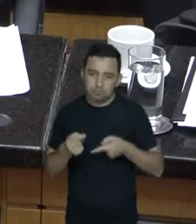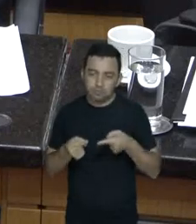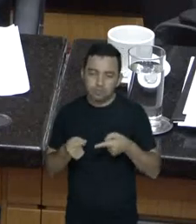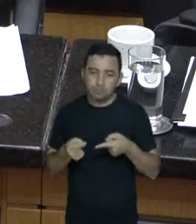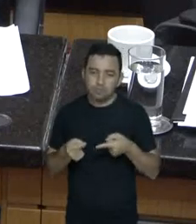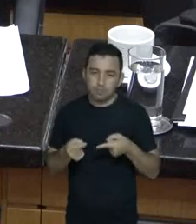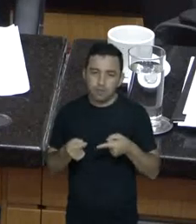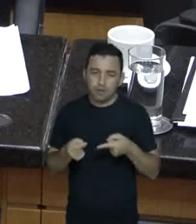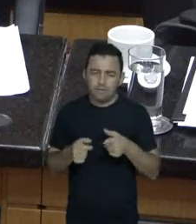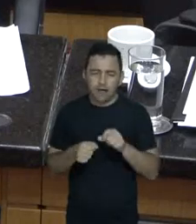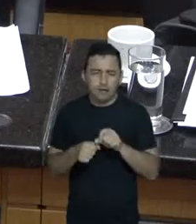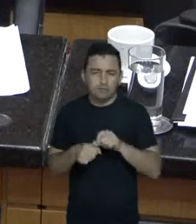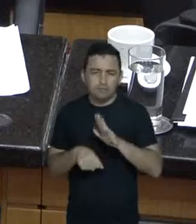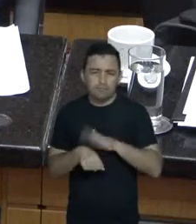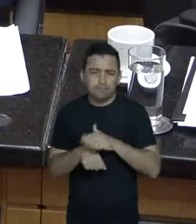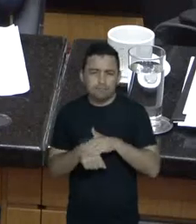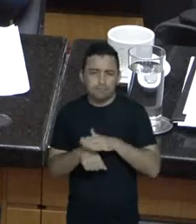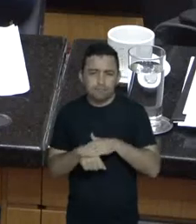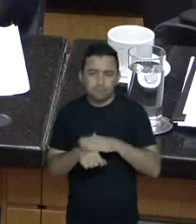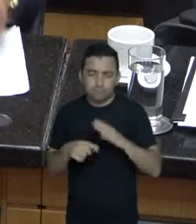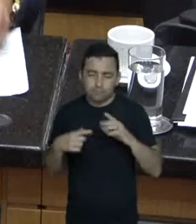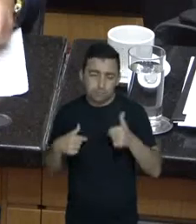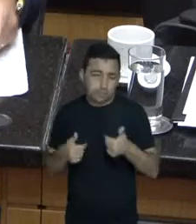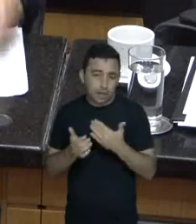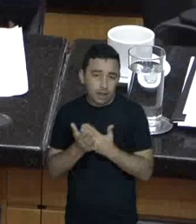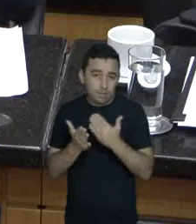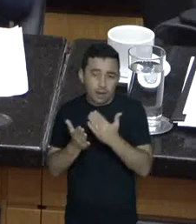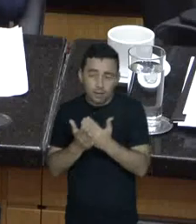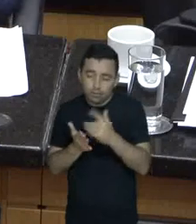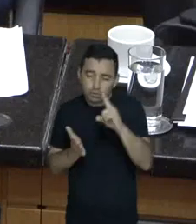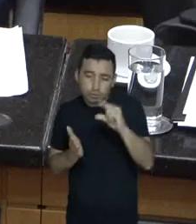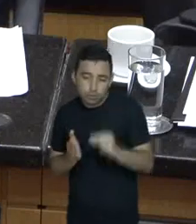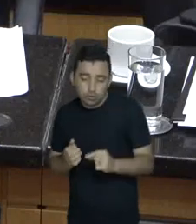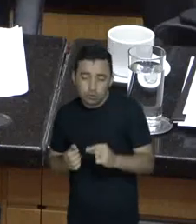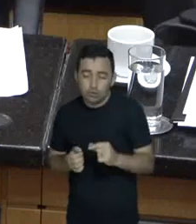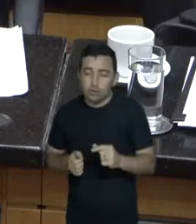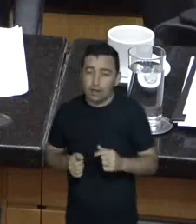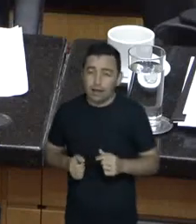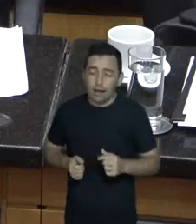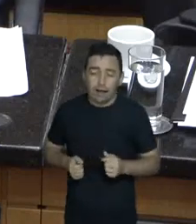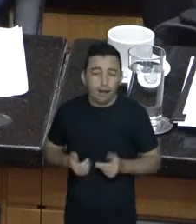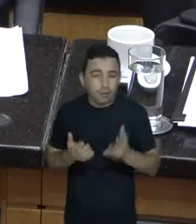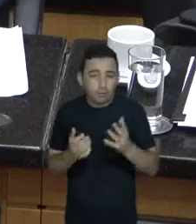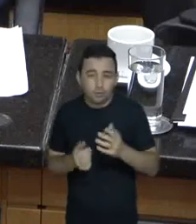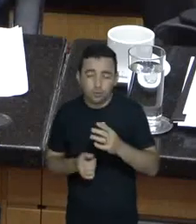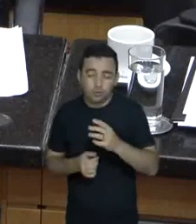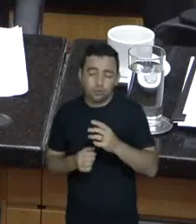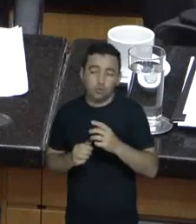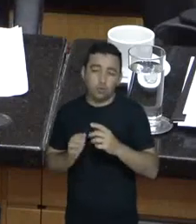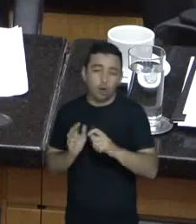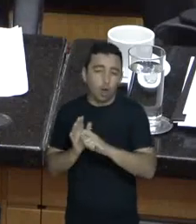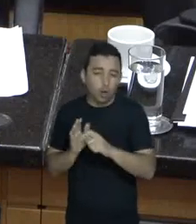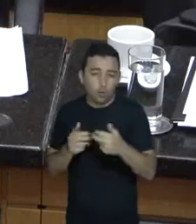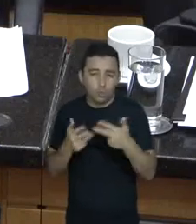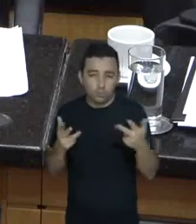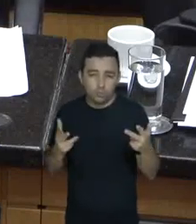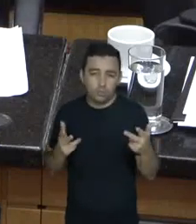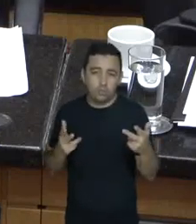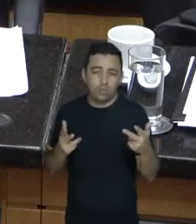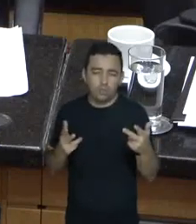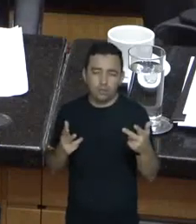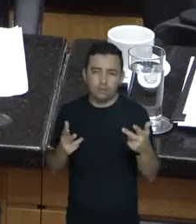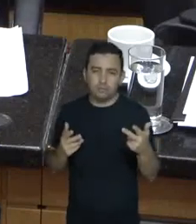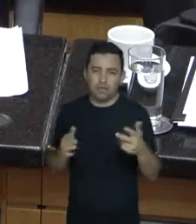de fazer com que haja uma redução do consumo de drogas, enfim. Muitas vezes a gente pensa, será que é chover no